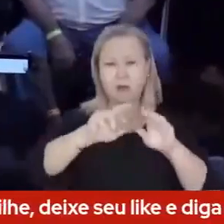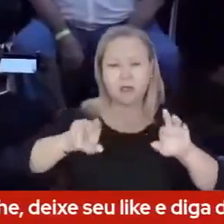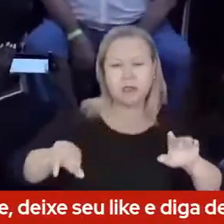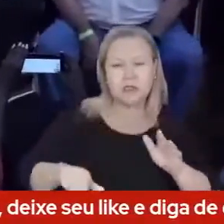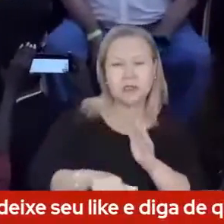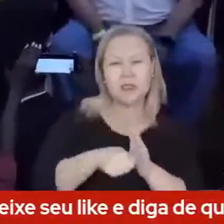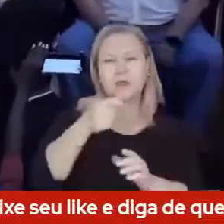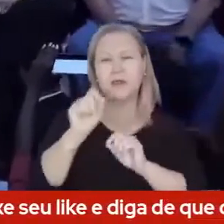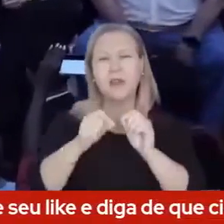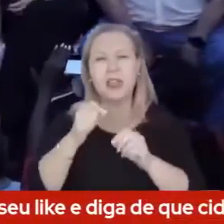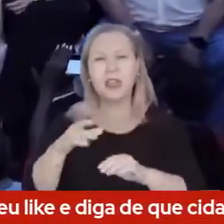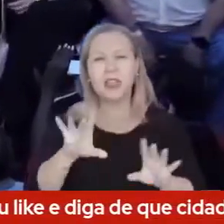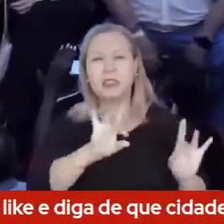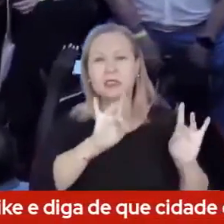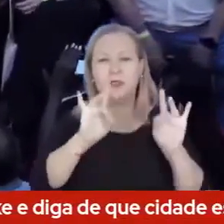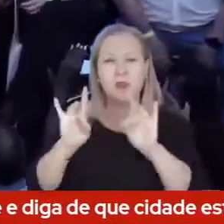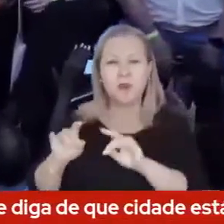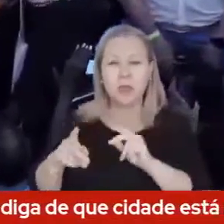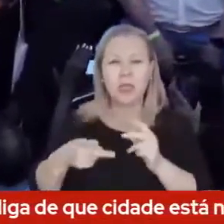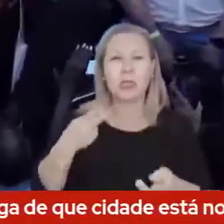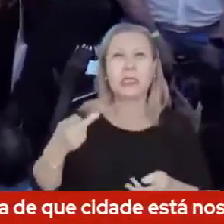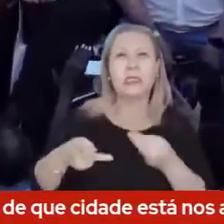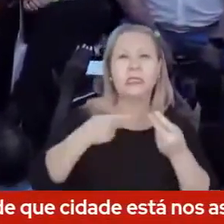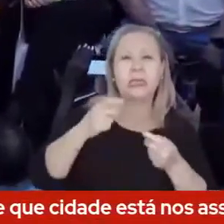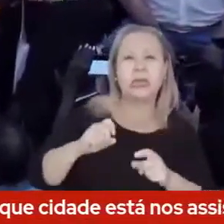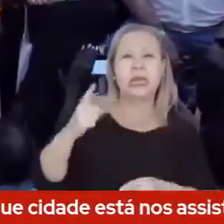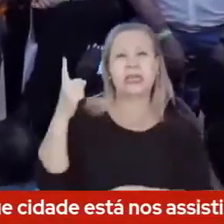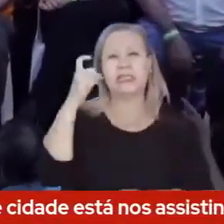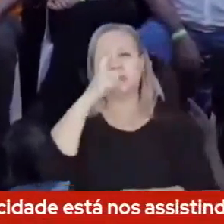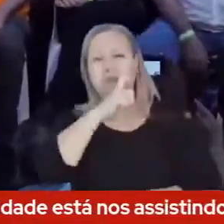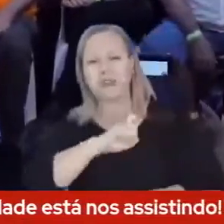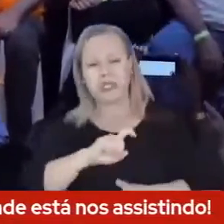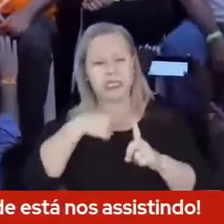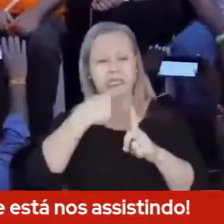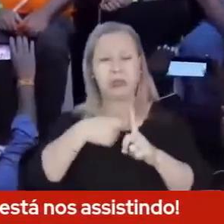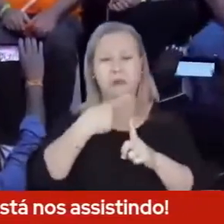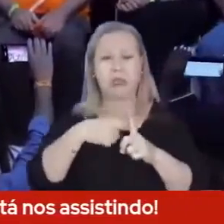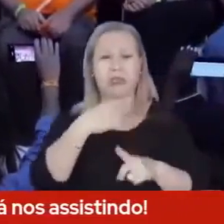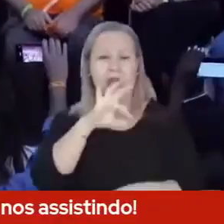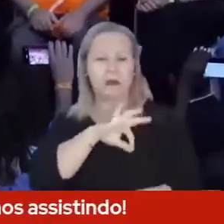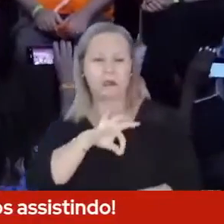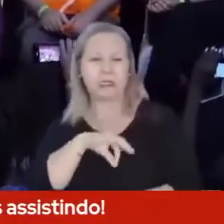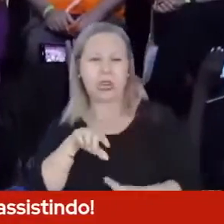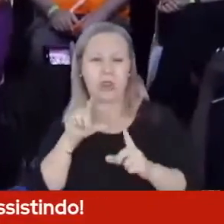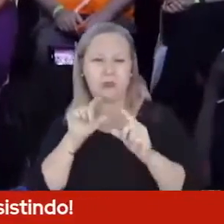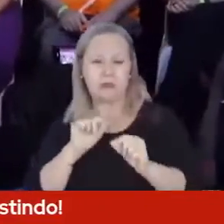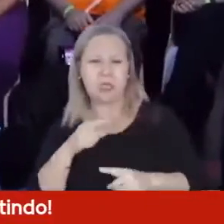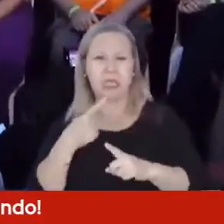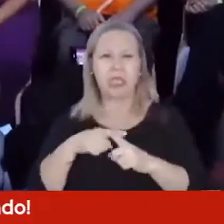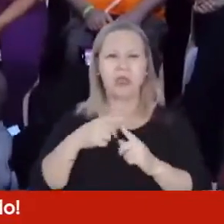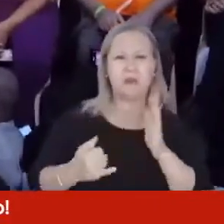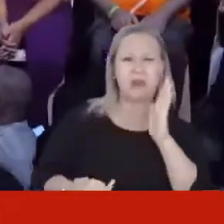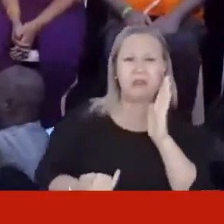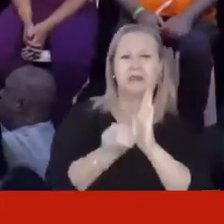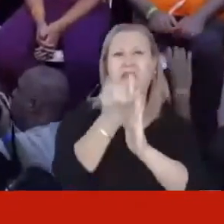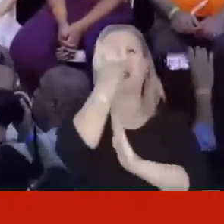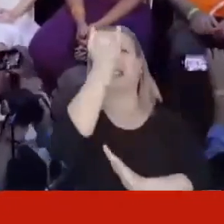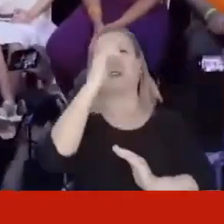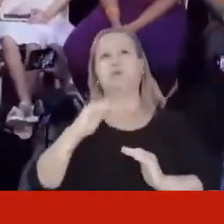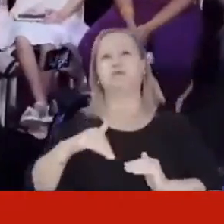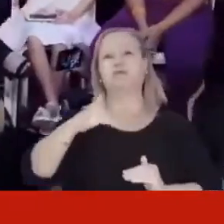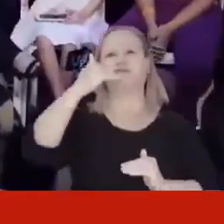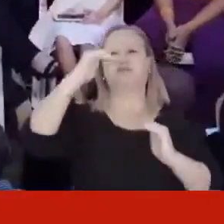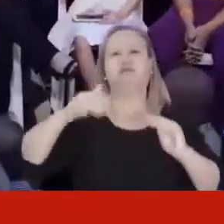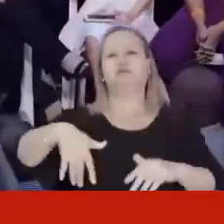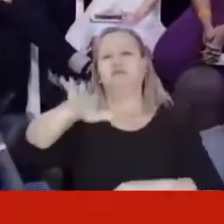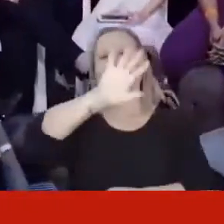era difícil aumentar o salário mínimo, porque o salário mínimo aumentado, a inflação viria em seguida. Pois bem,